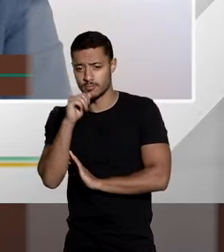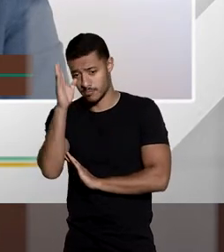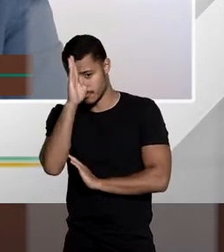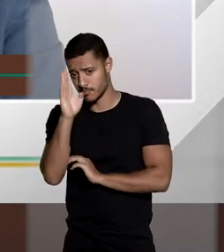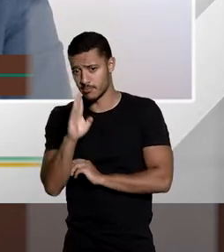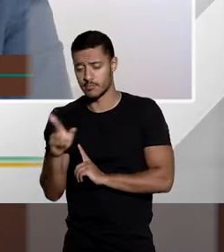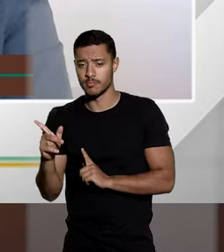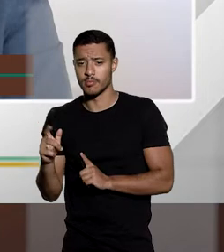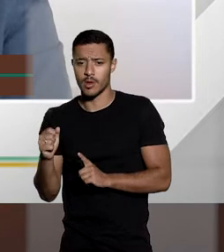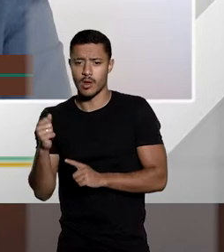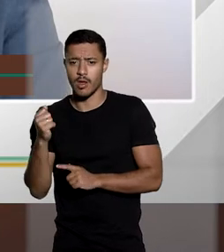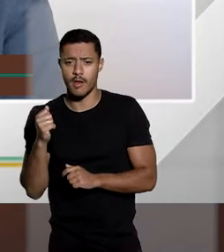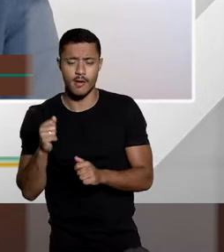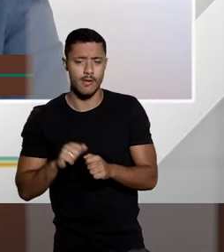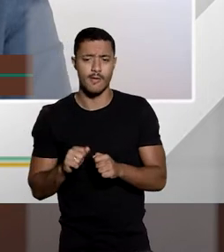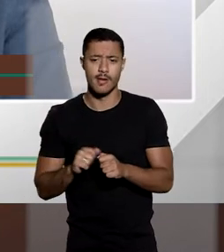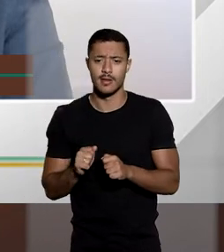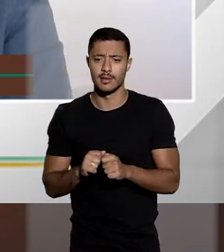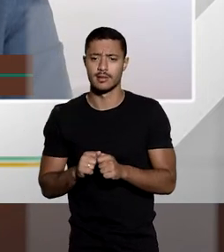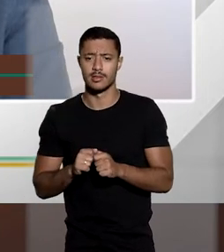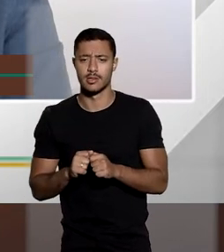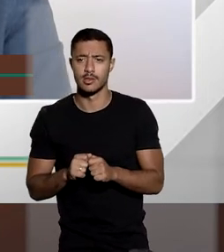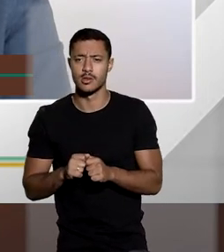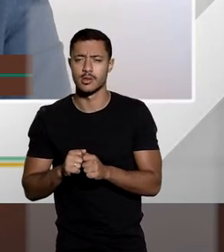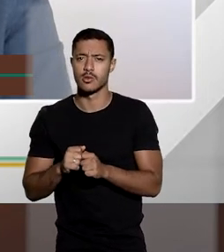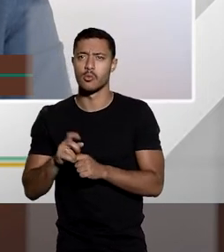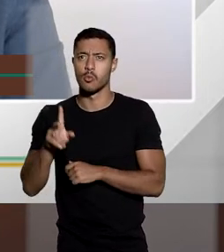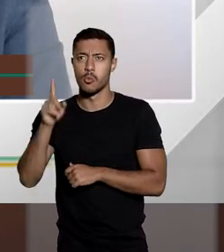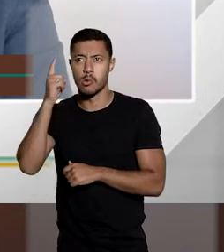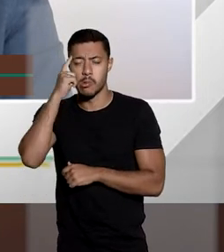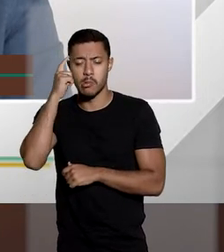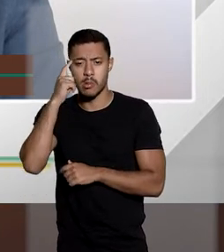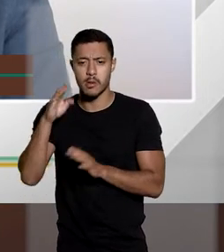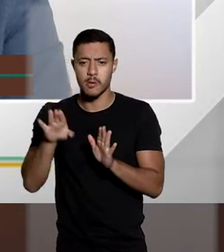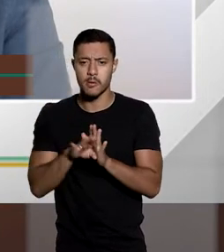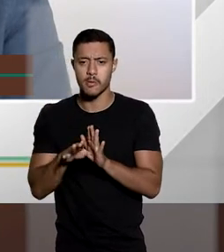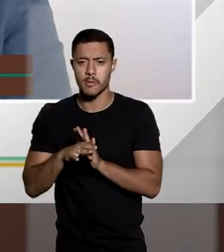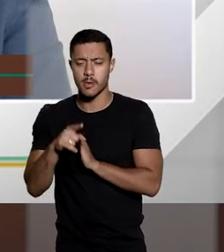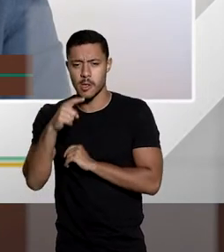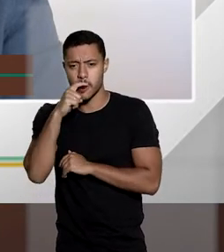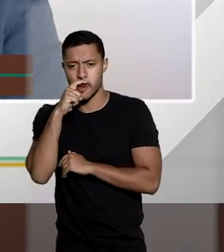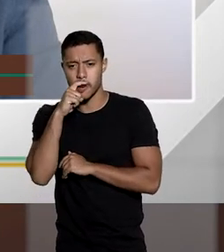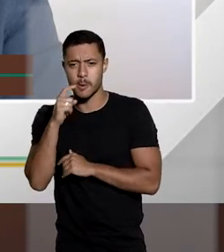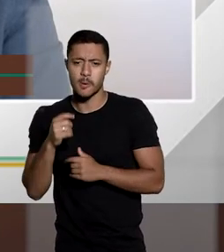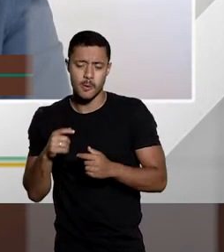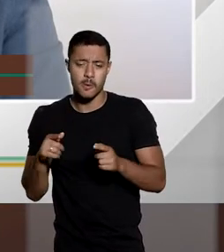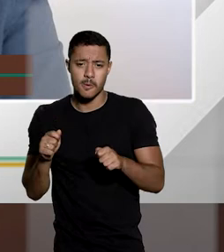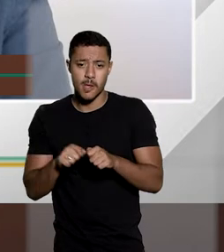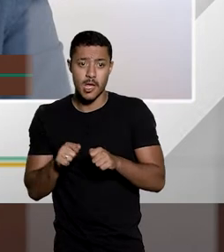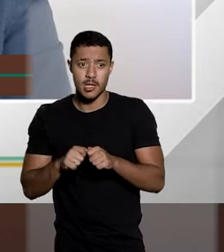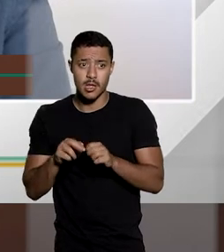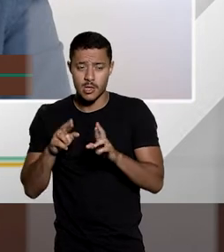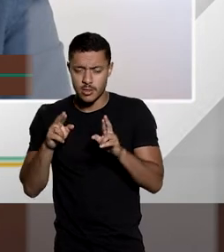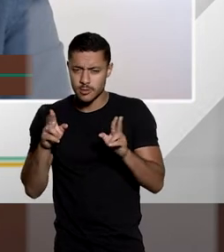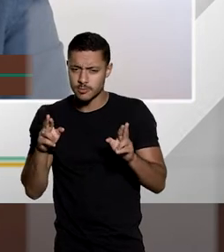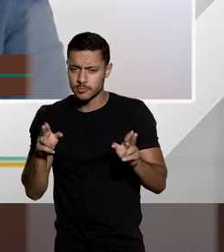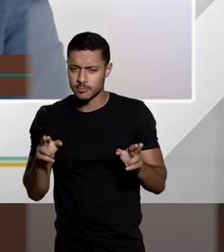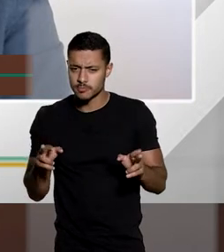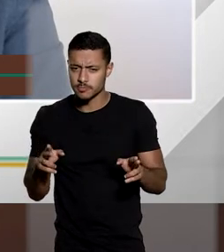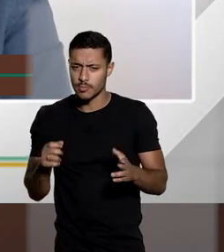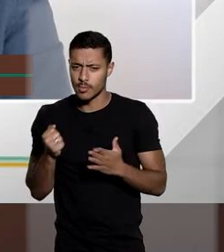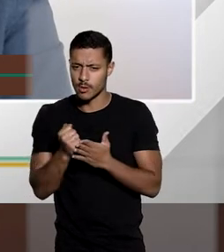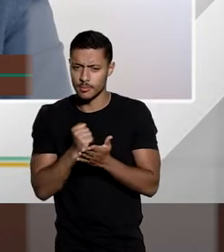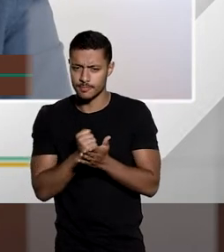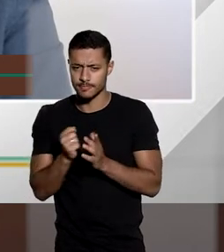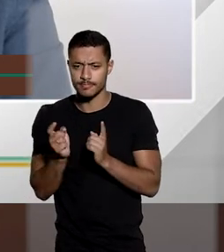a efetivamente consolidar uma teoria que vinha da França desenvolvendo a diferença entre os